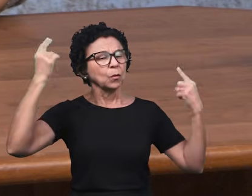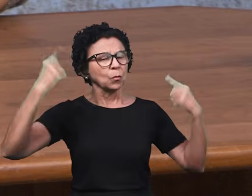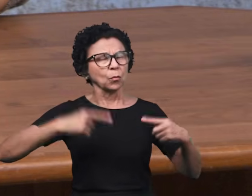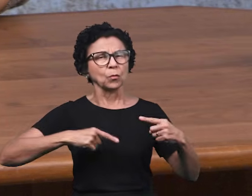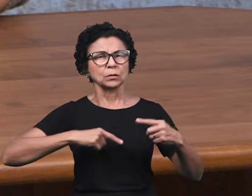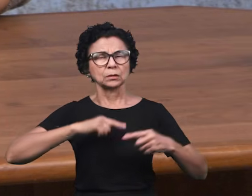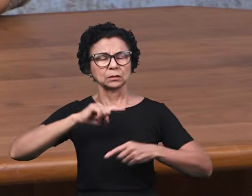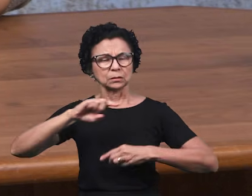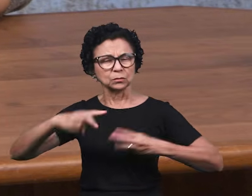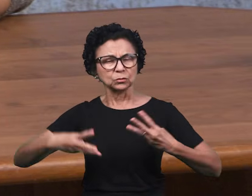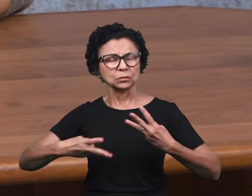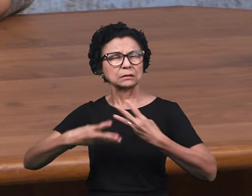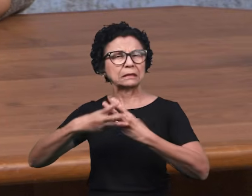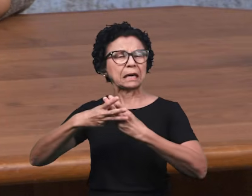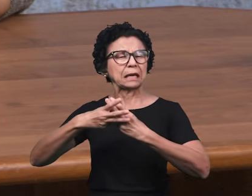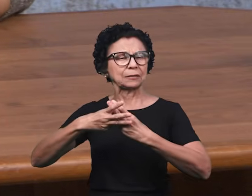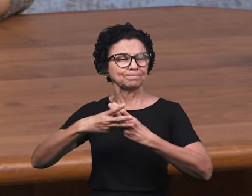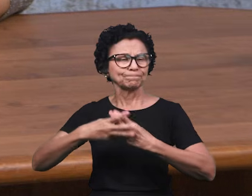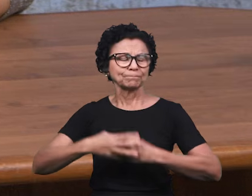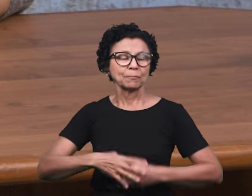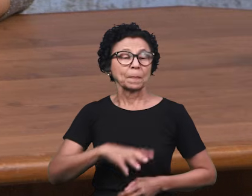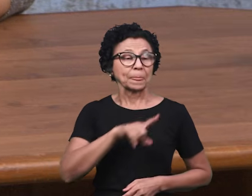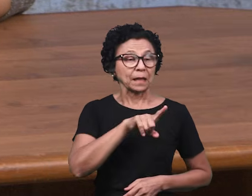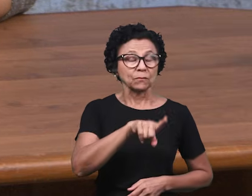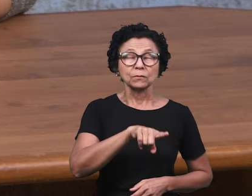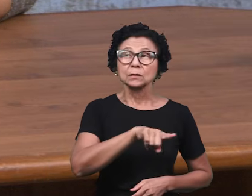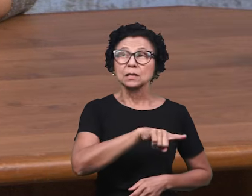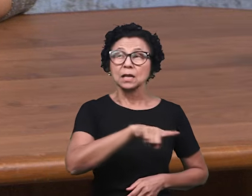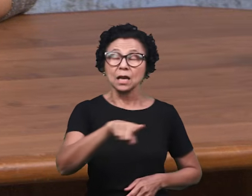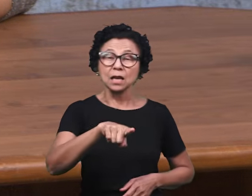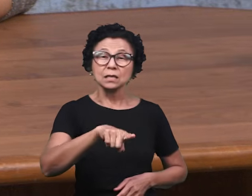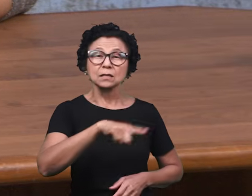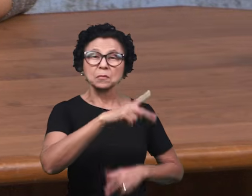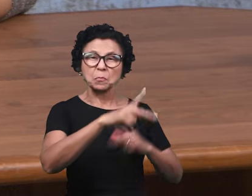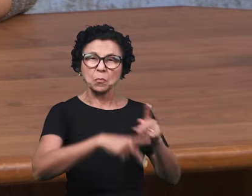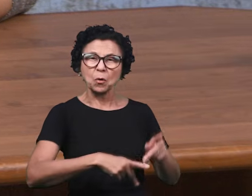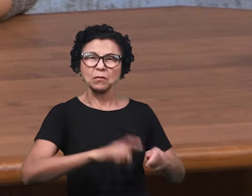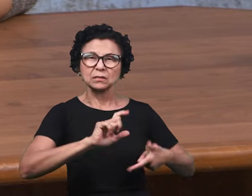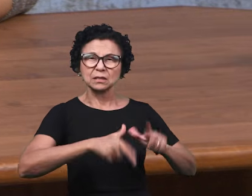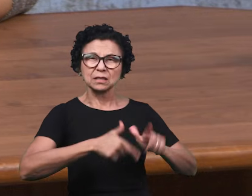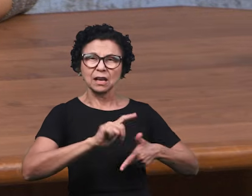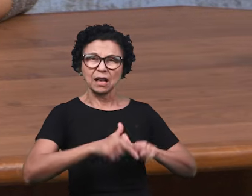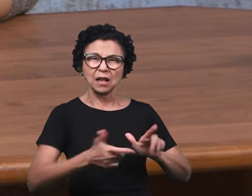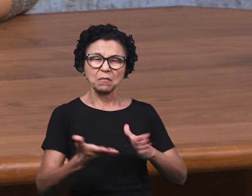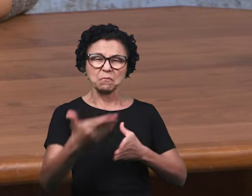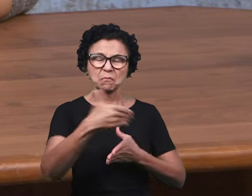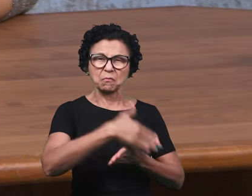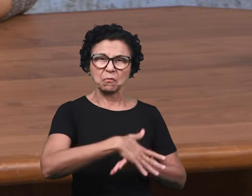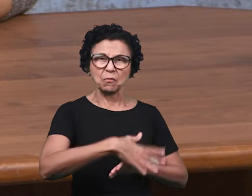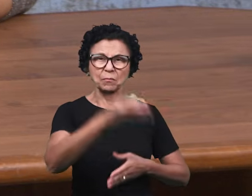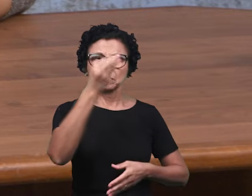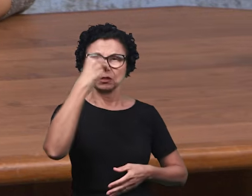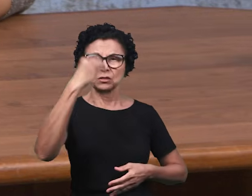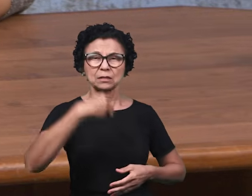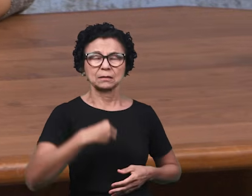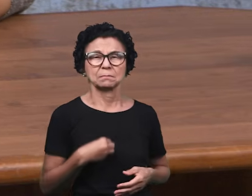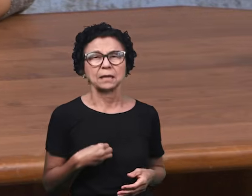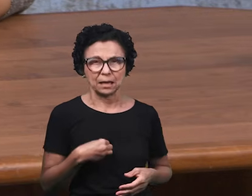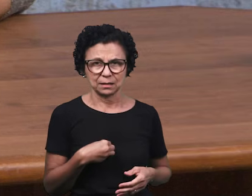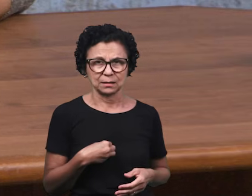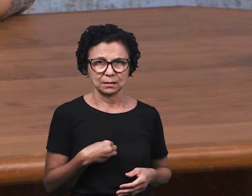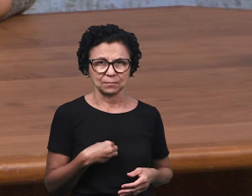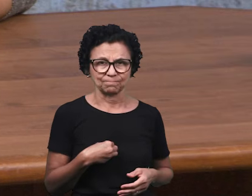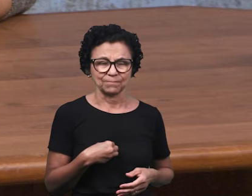e dizem, não é Ele. Nenhum mal nos sobrevirá, não veremos espada nem